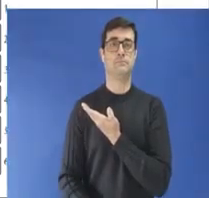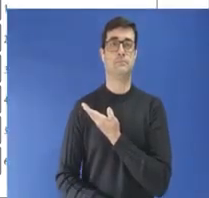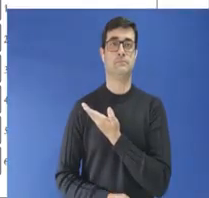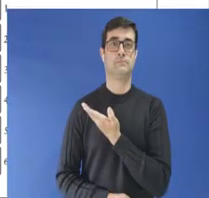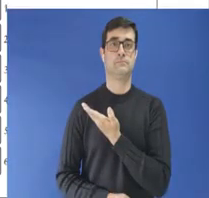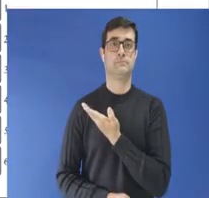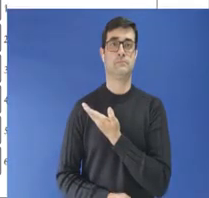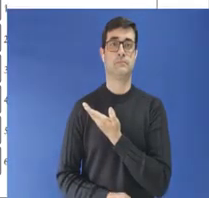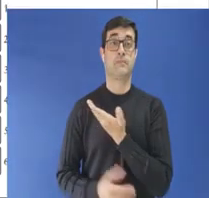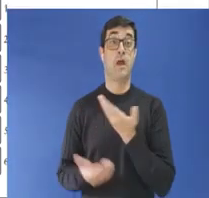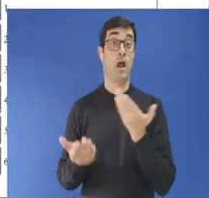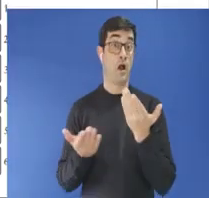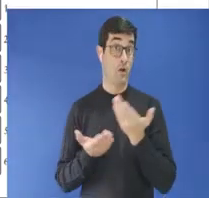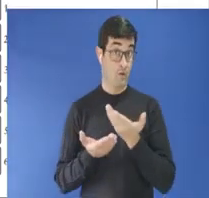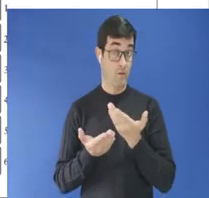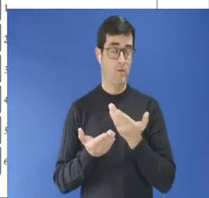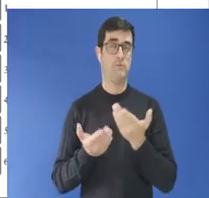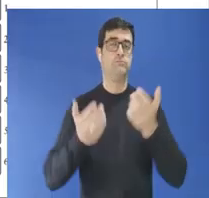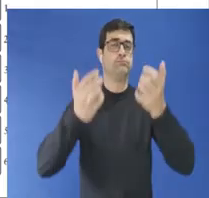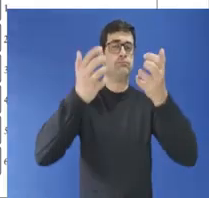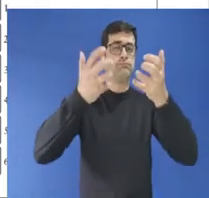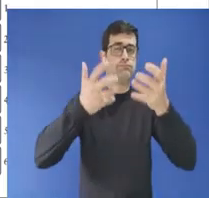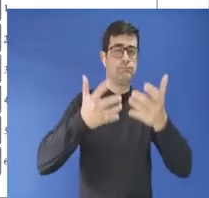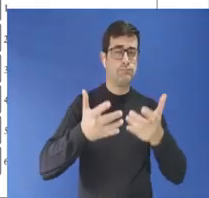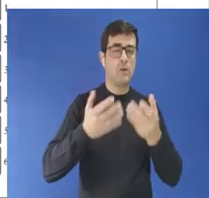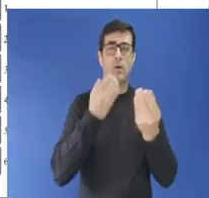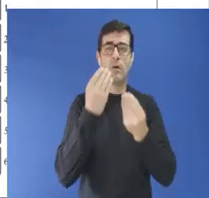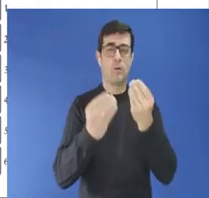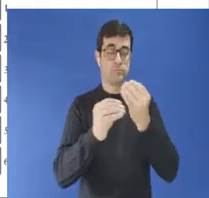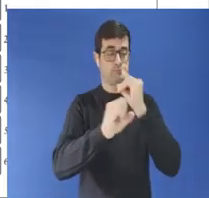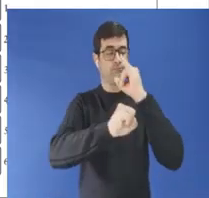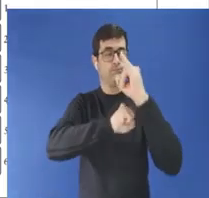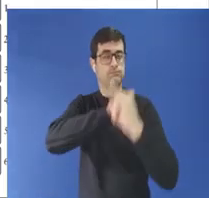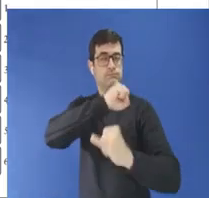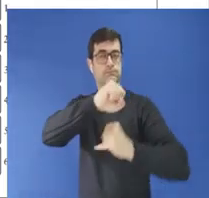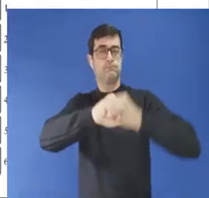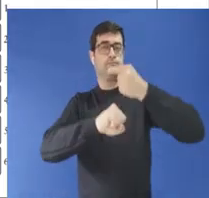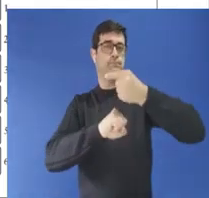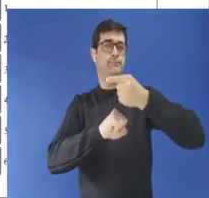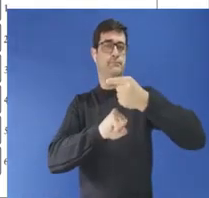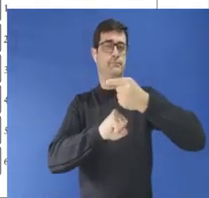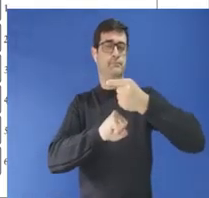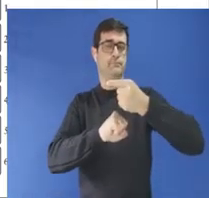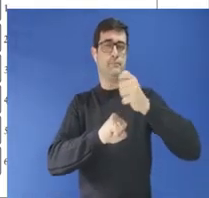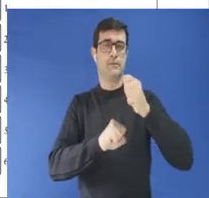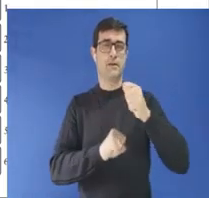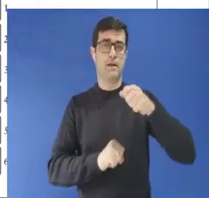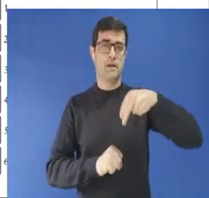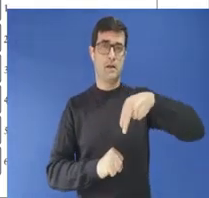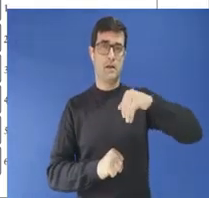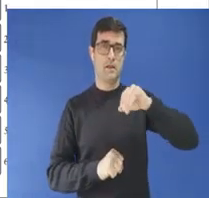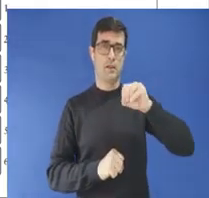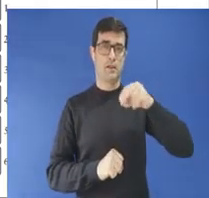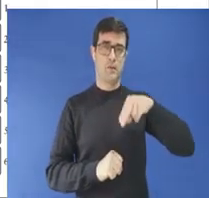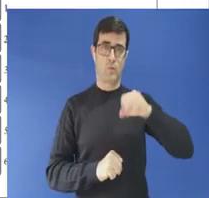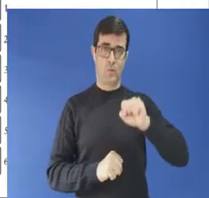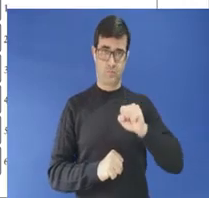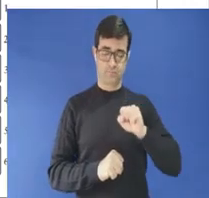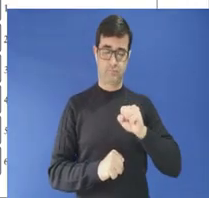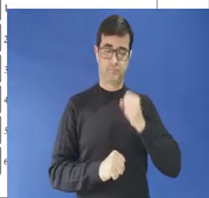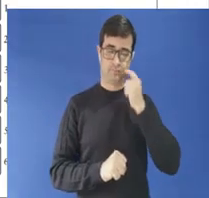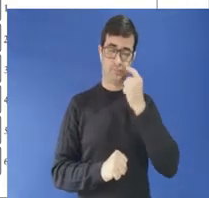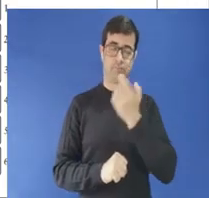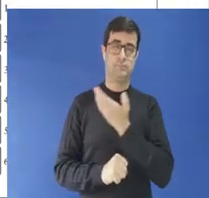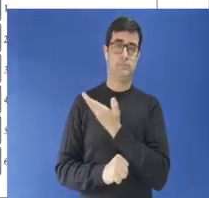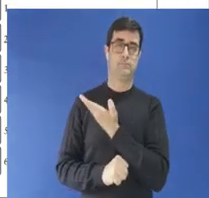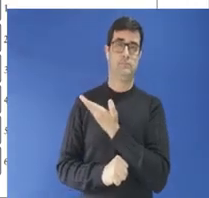dos ânions, né? Então, por exemplo, o que vai acontecer aqui com os não metais, né?